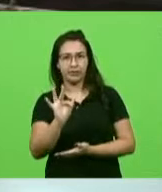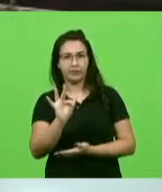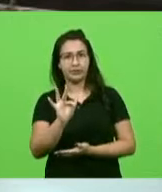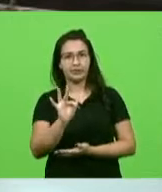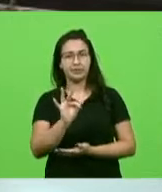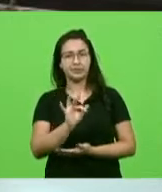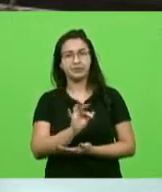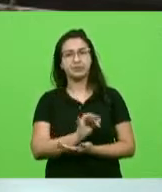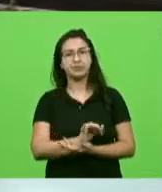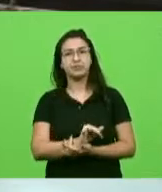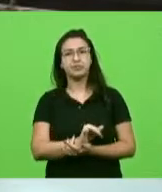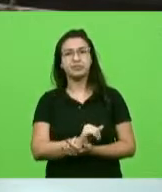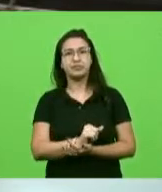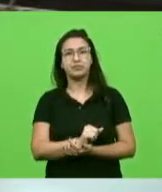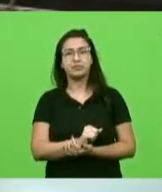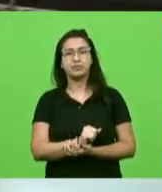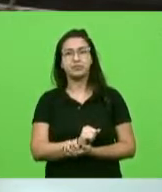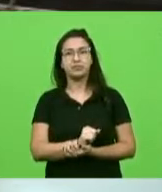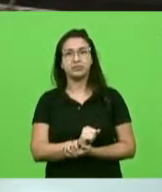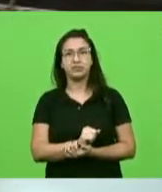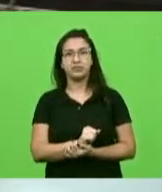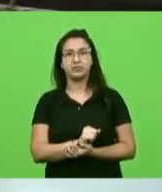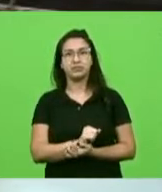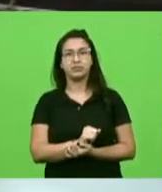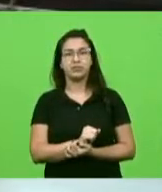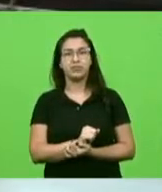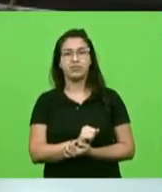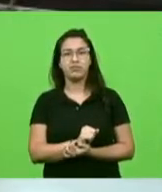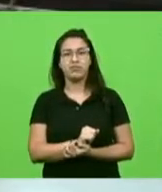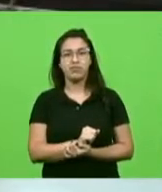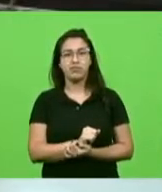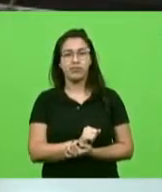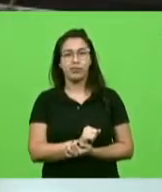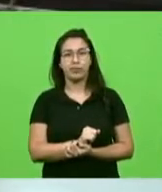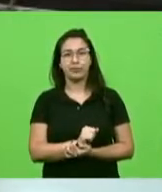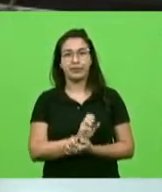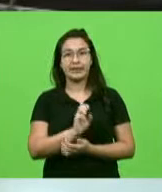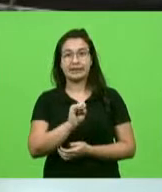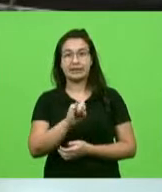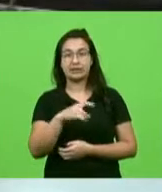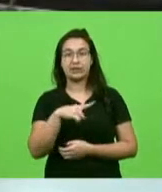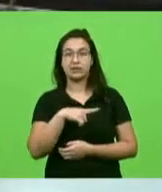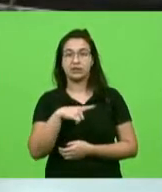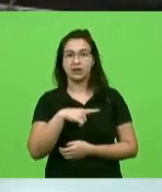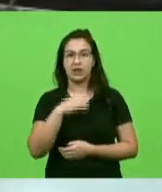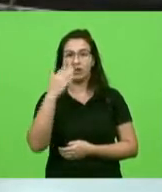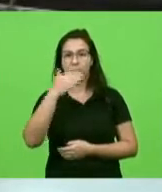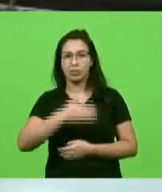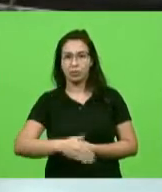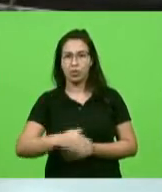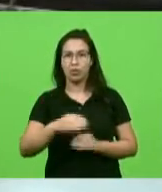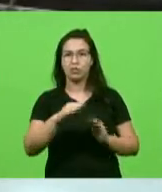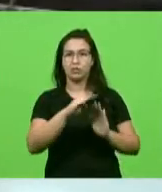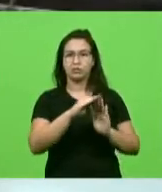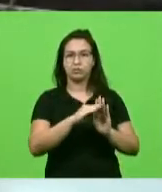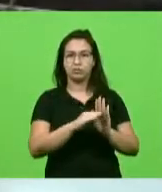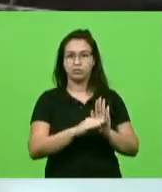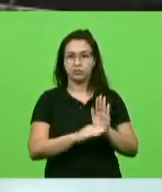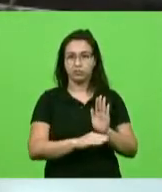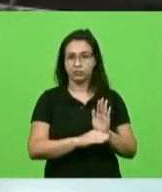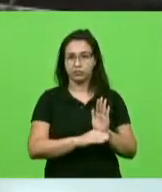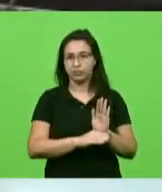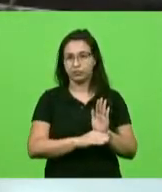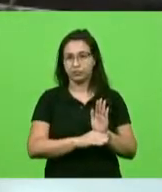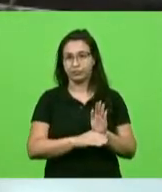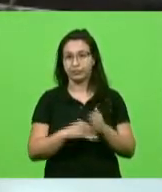diante a existência de indícios